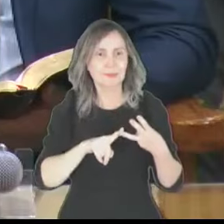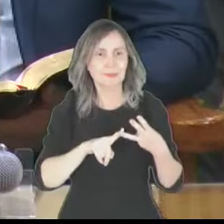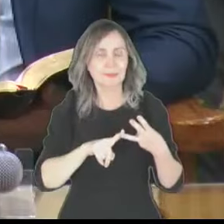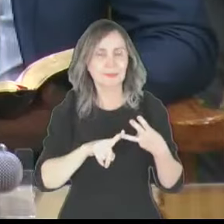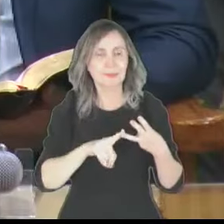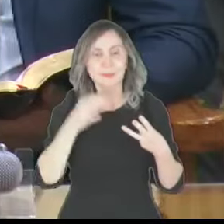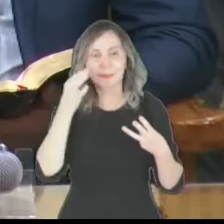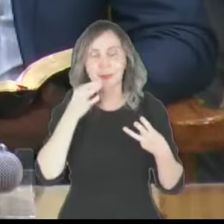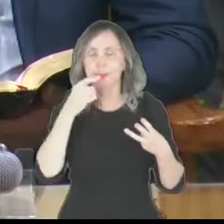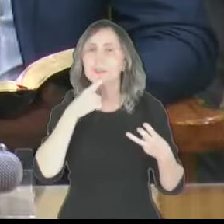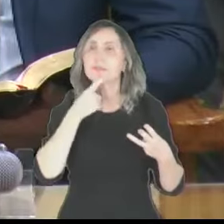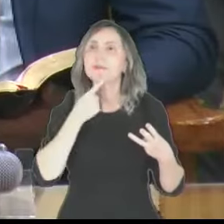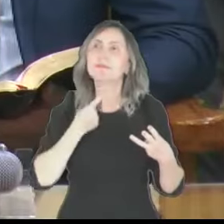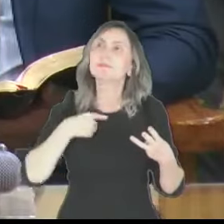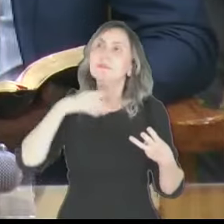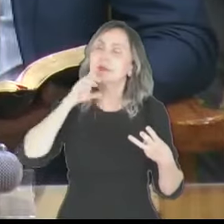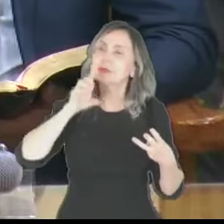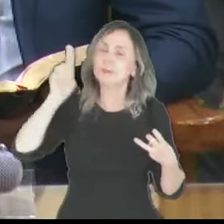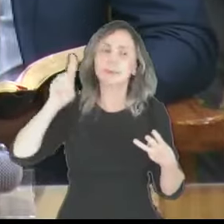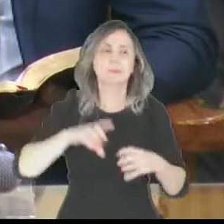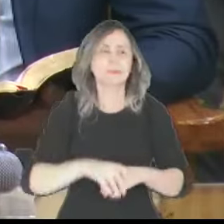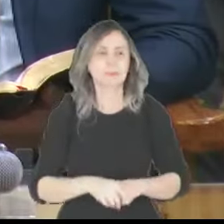Porque